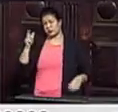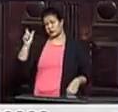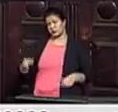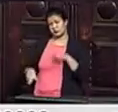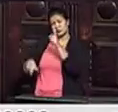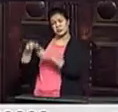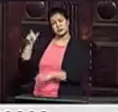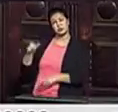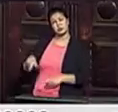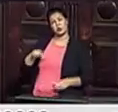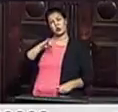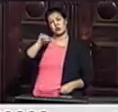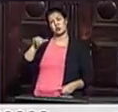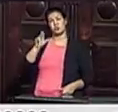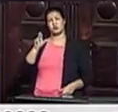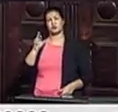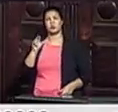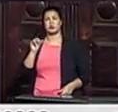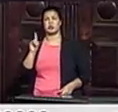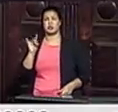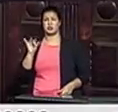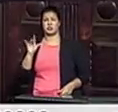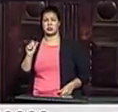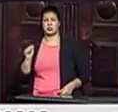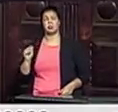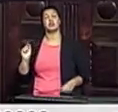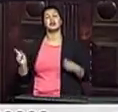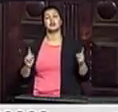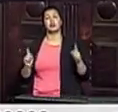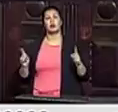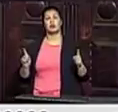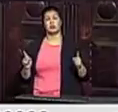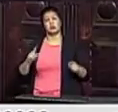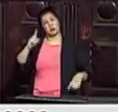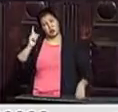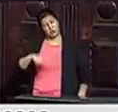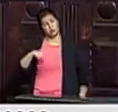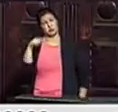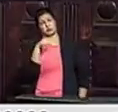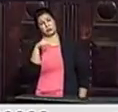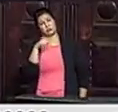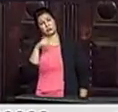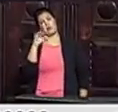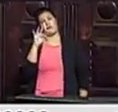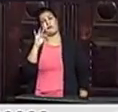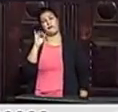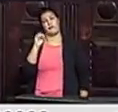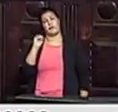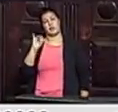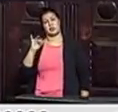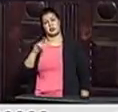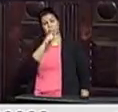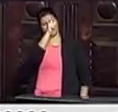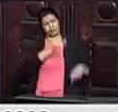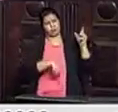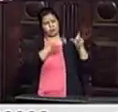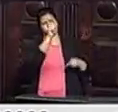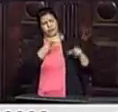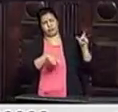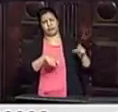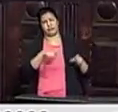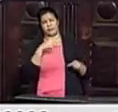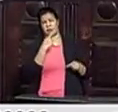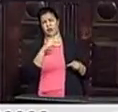Logo, quem pode doar é somente a pessoa física. Dentro desse mesmo